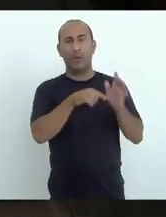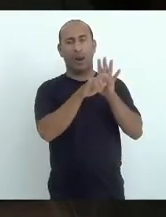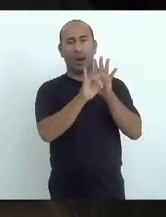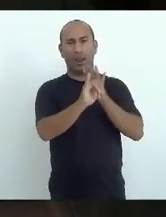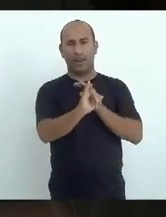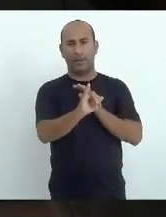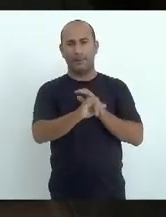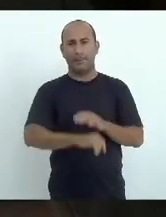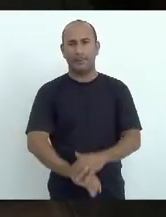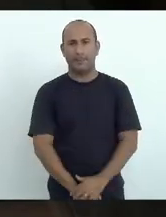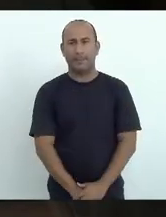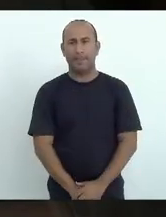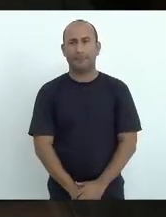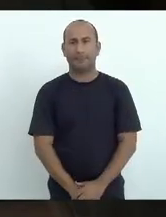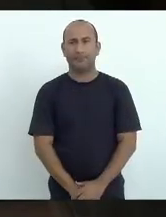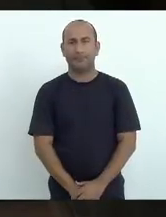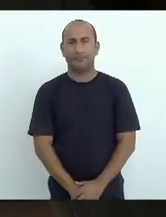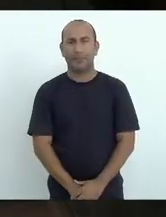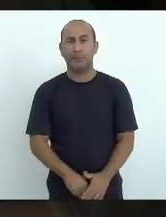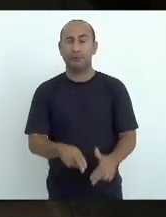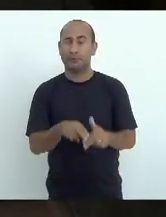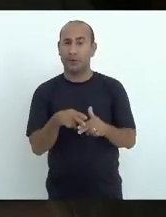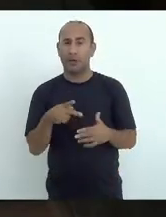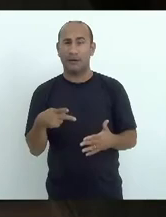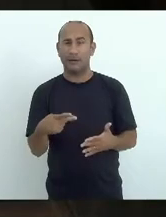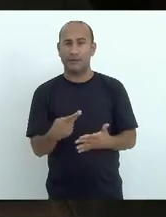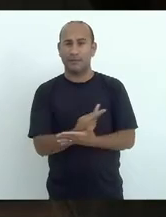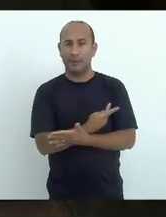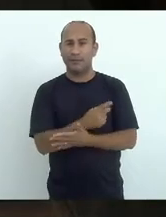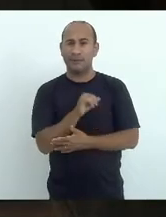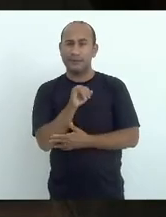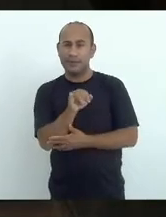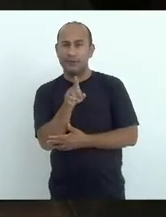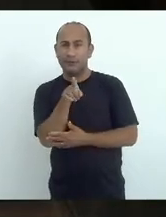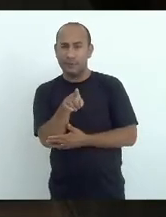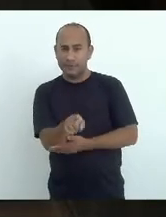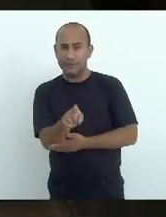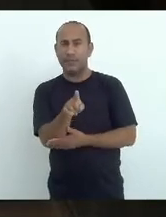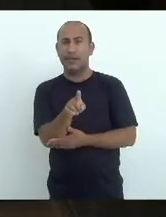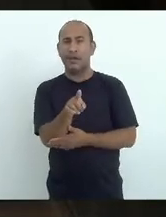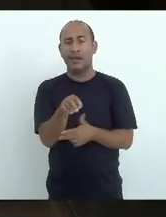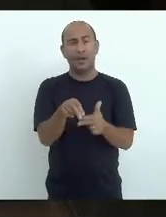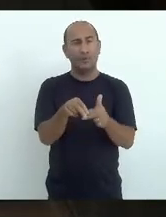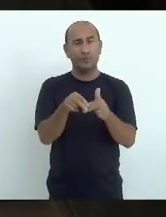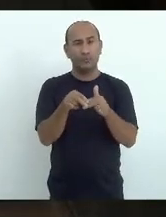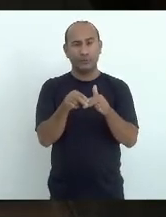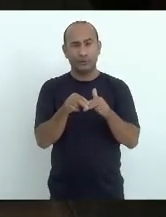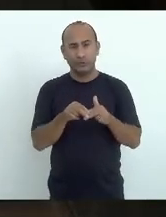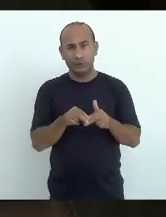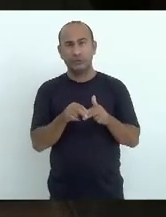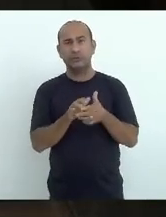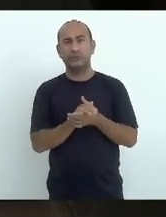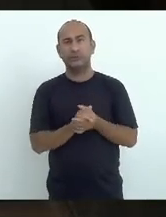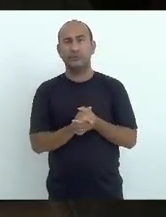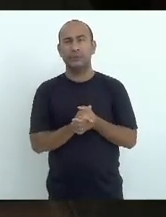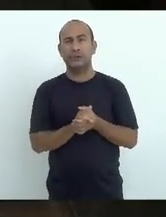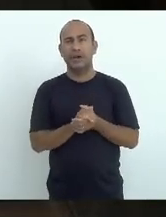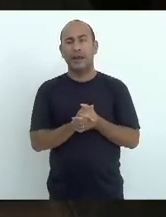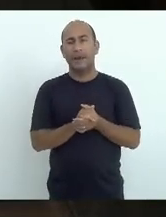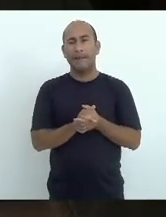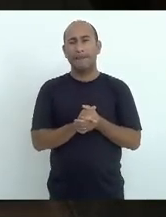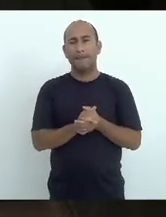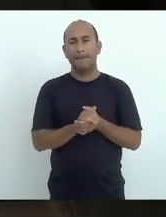Por via de consequência, se você partidariza, politiza